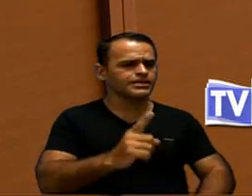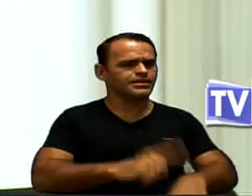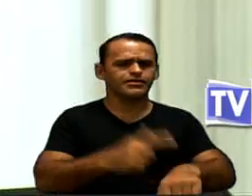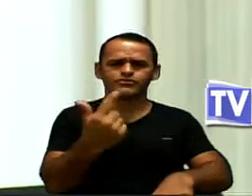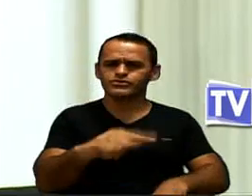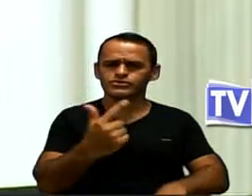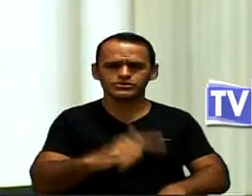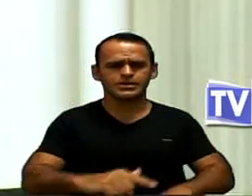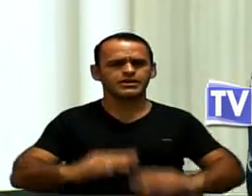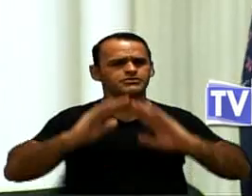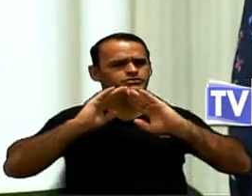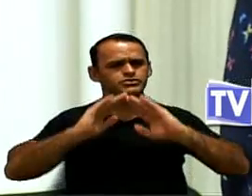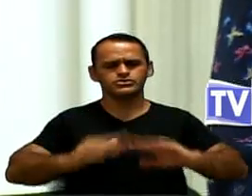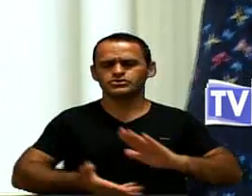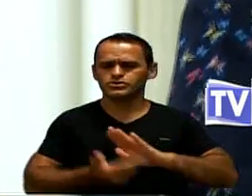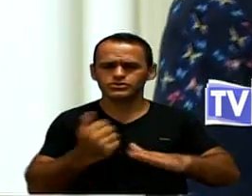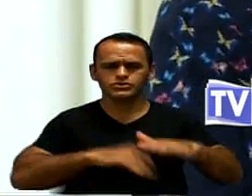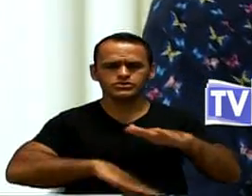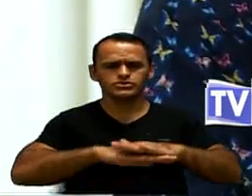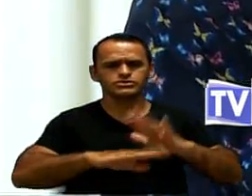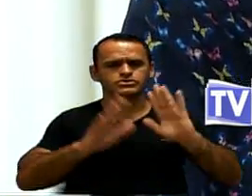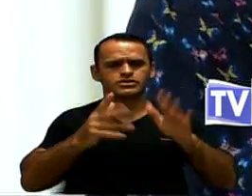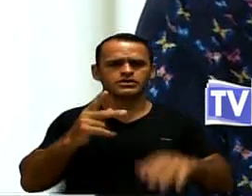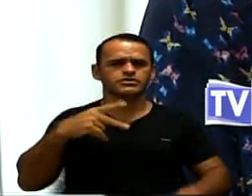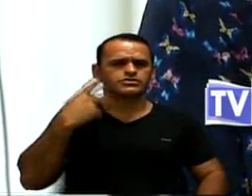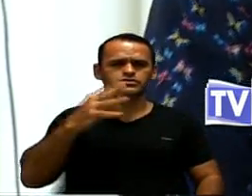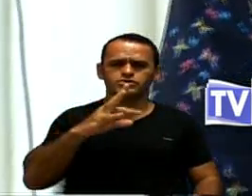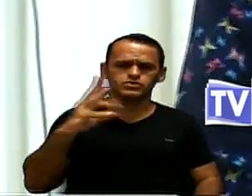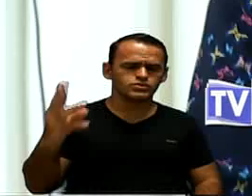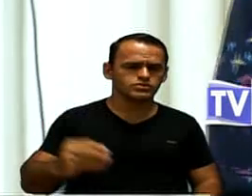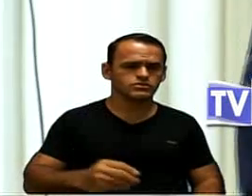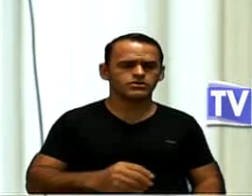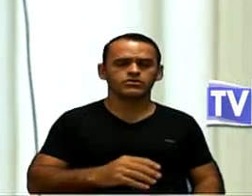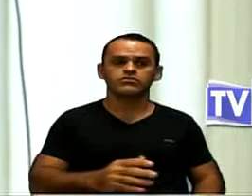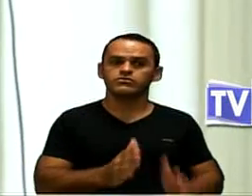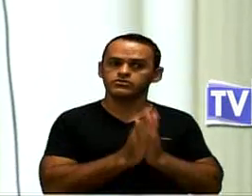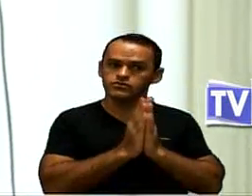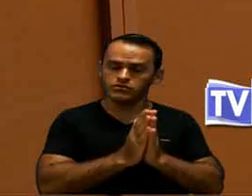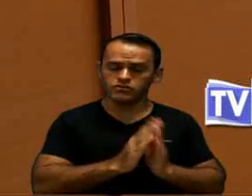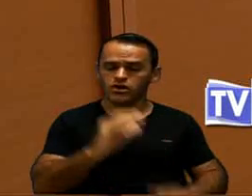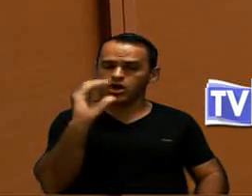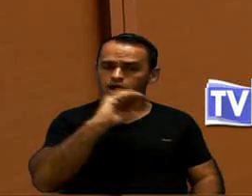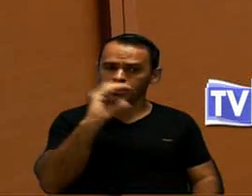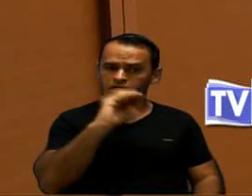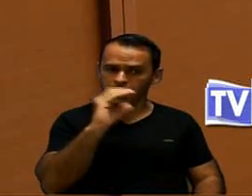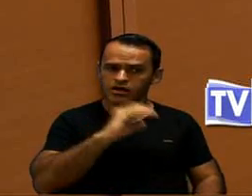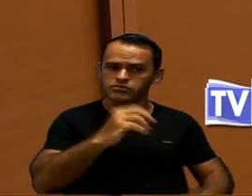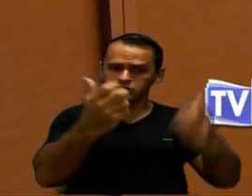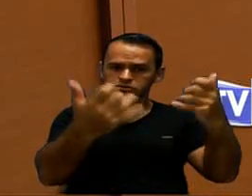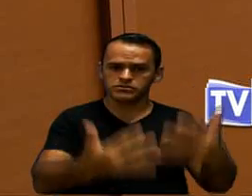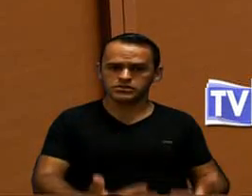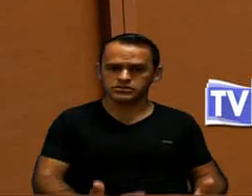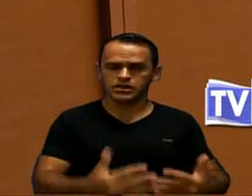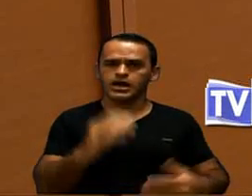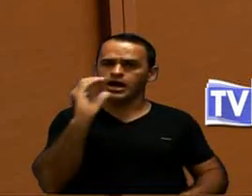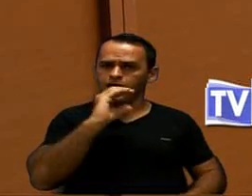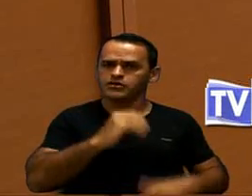pedido arquivamento, vereadora, não está em discussão. Mas todos os vereadores falaram. Se a senhora for rápida, a senhora tem a palavra franqueada.